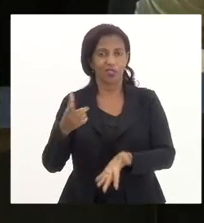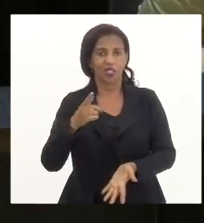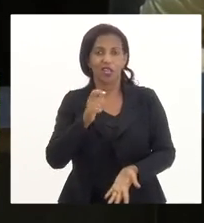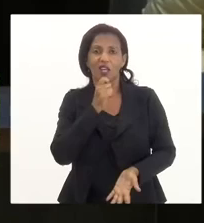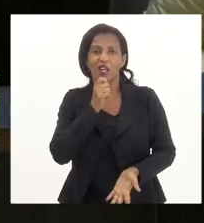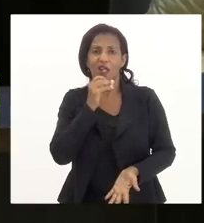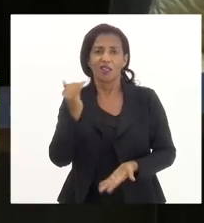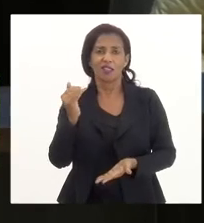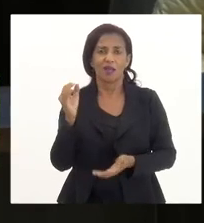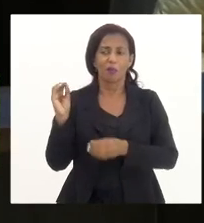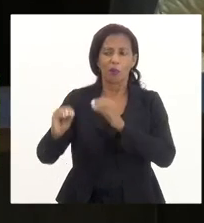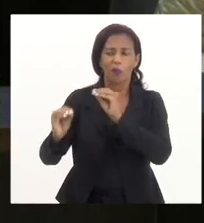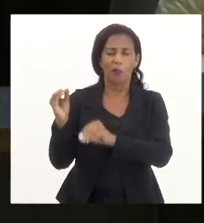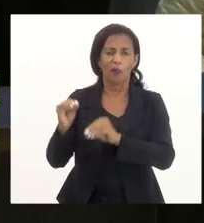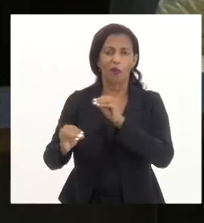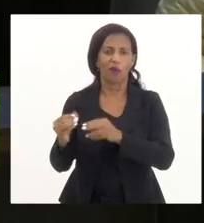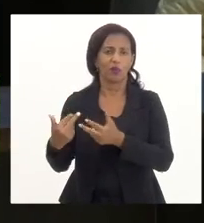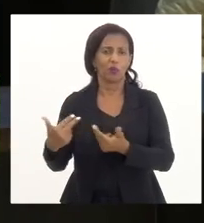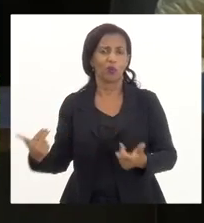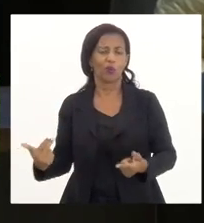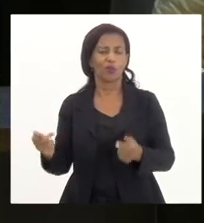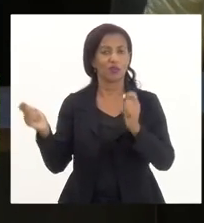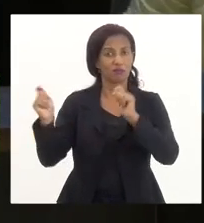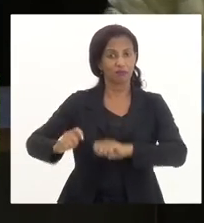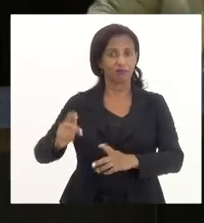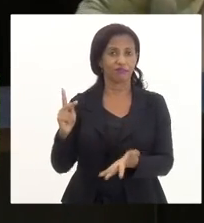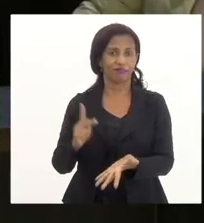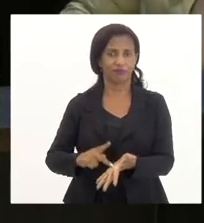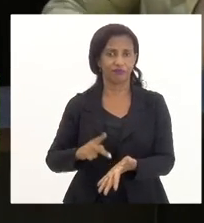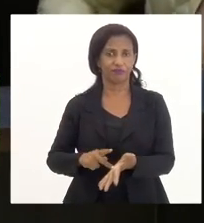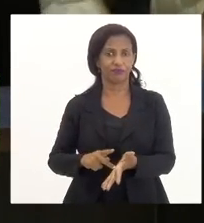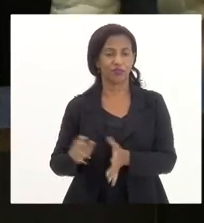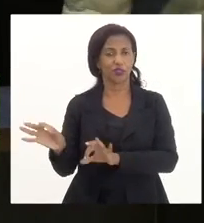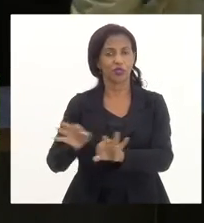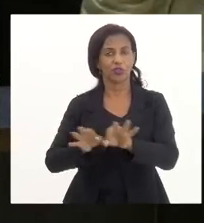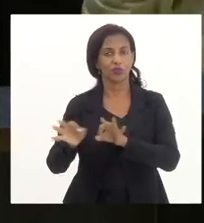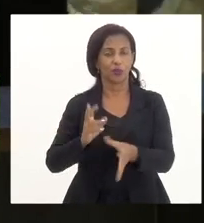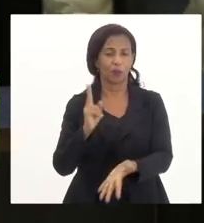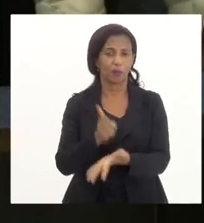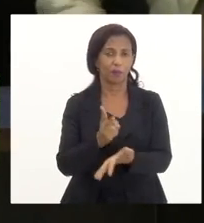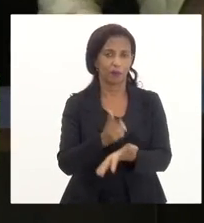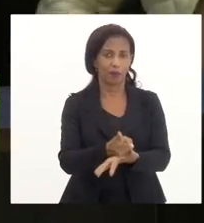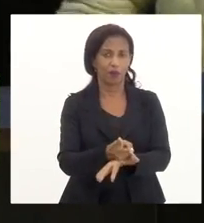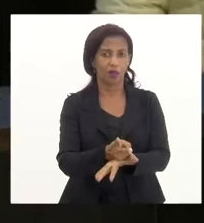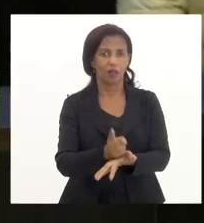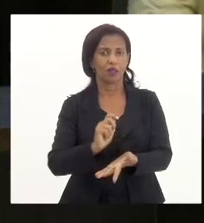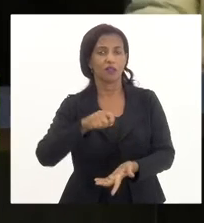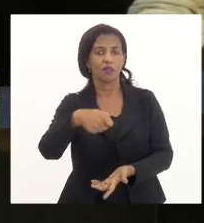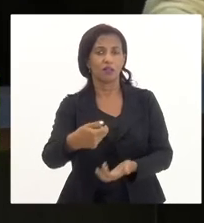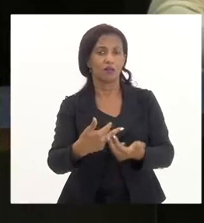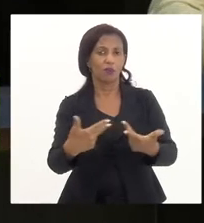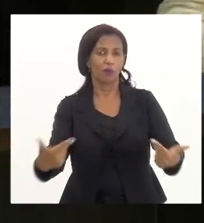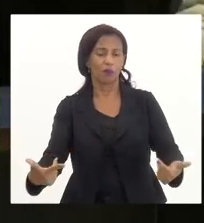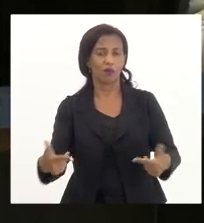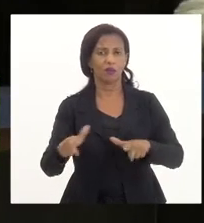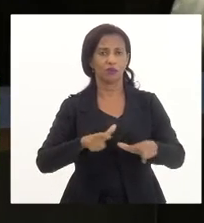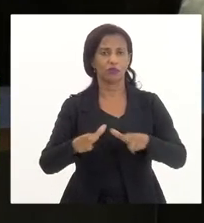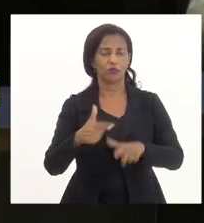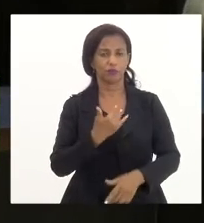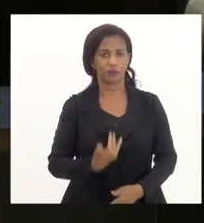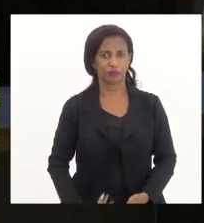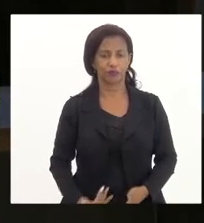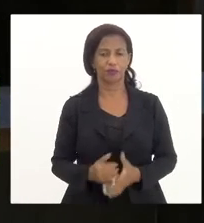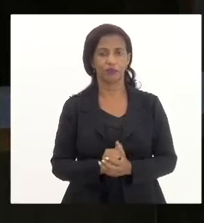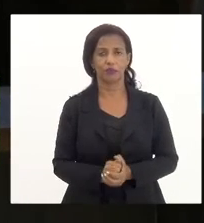sempre coloca um elemento de objetividade que de fato de forma permanente PM significa uma qualificação do serviço